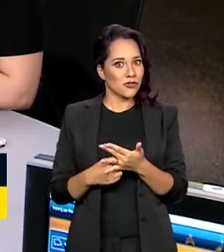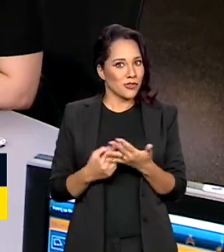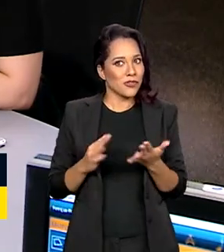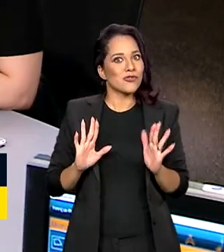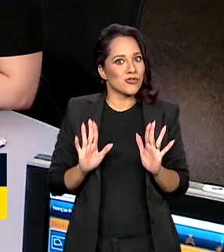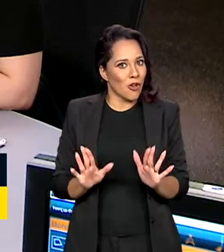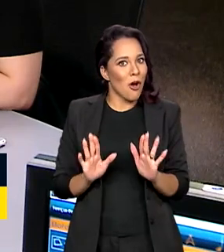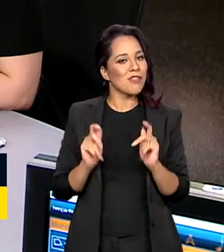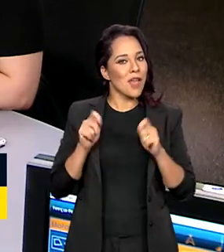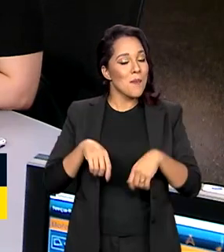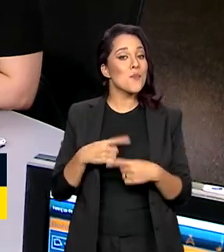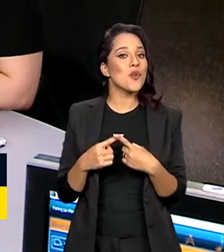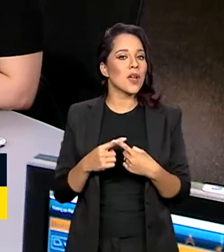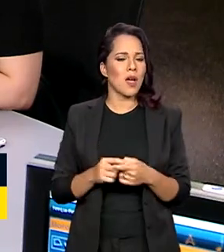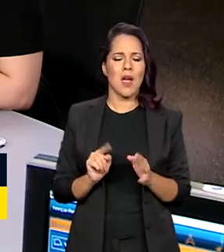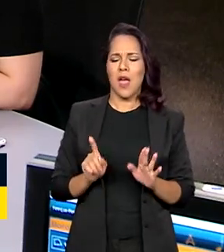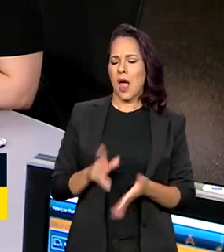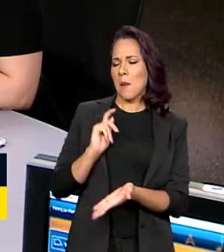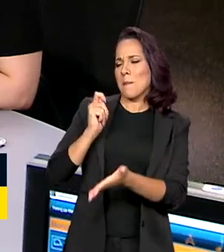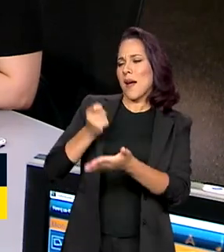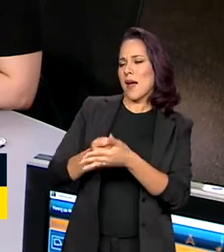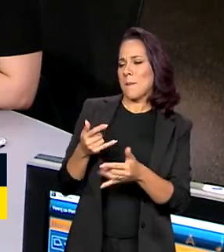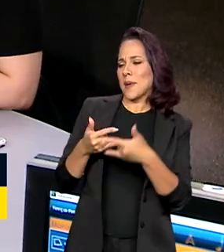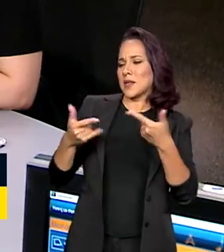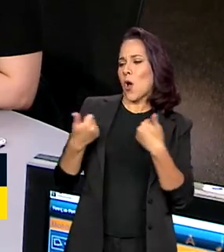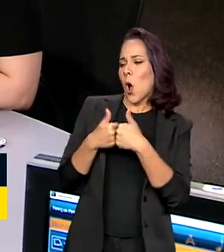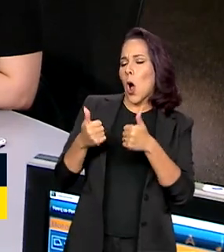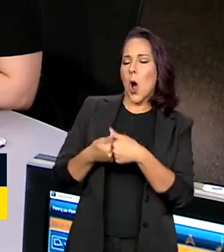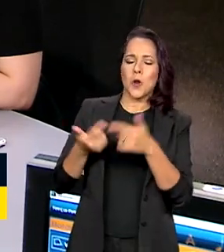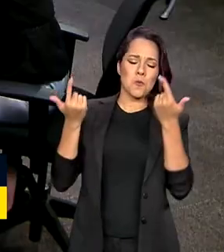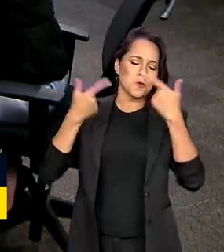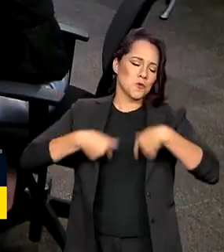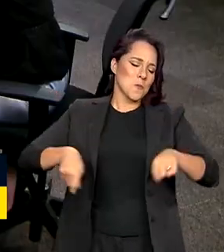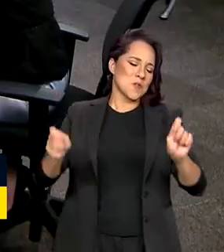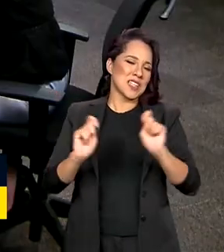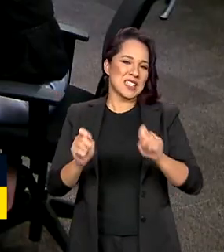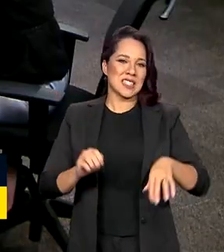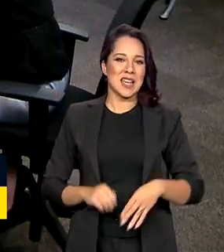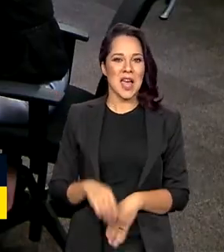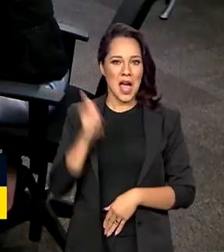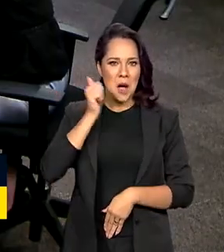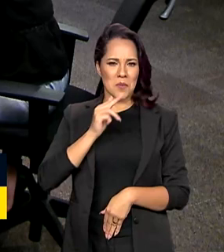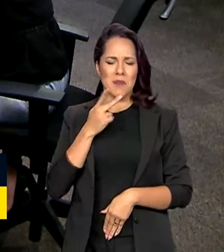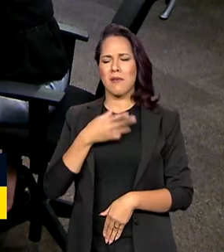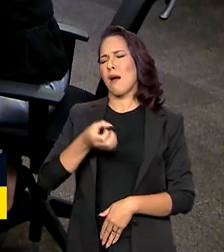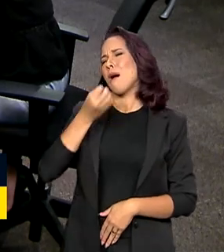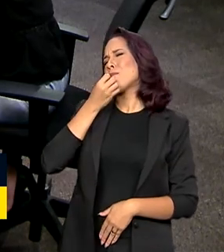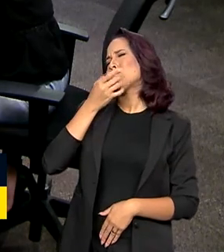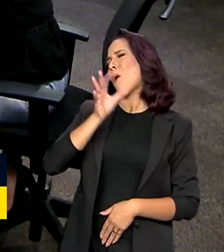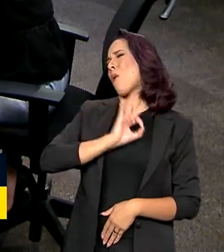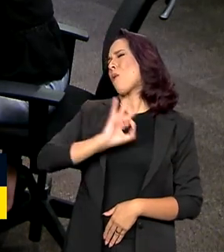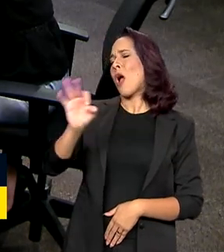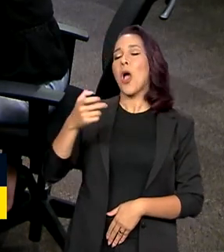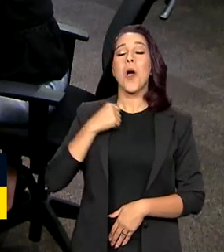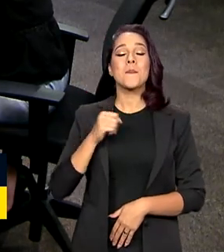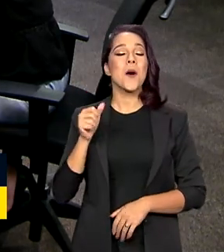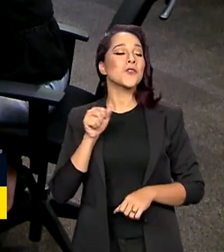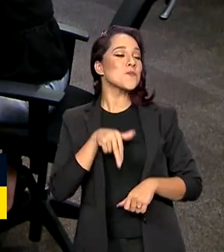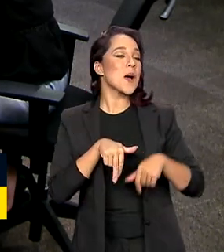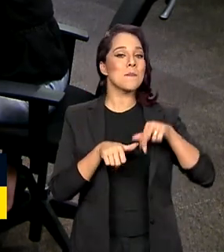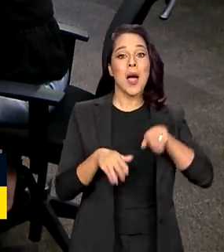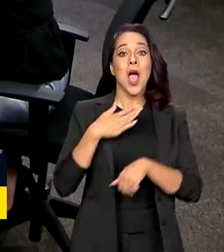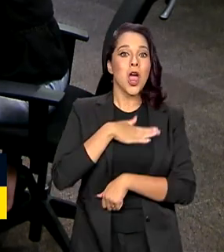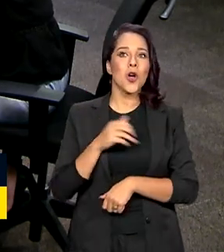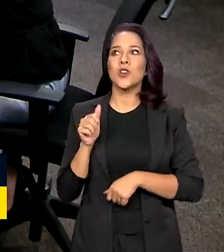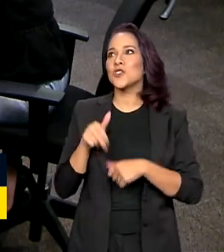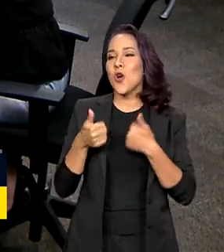só é possível porque está isenta de pagar transporte coletivo. Ah, é bom demais. Eu posso andar mais, porque eu gosto